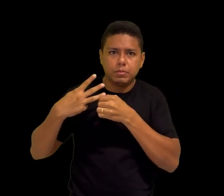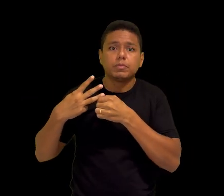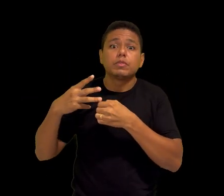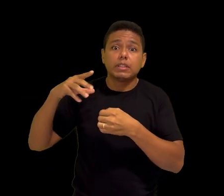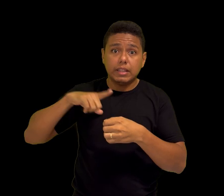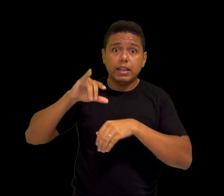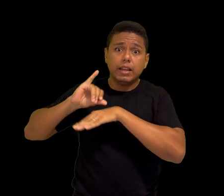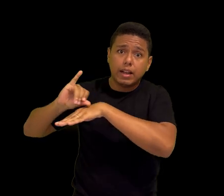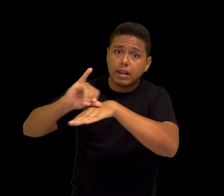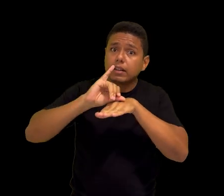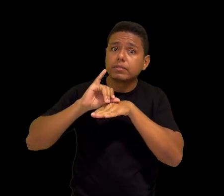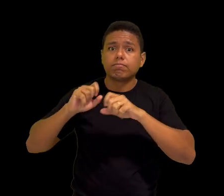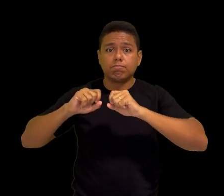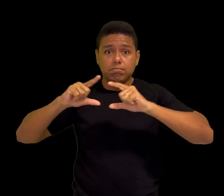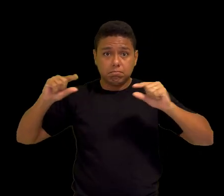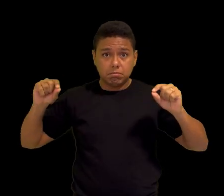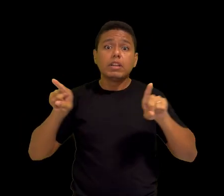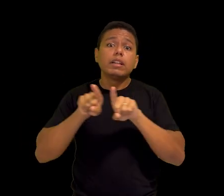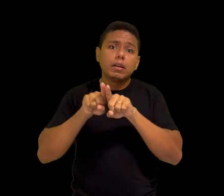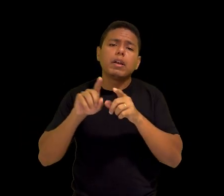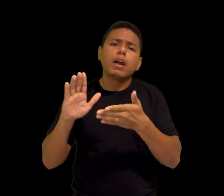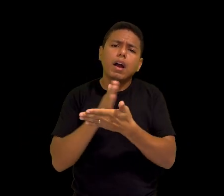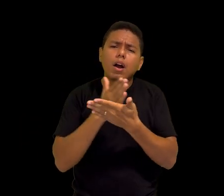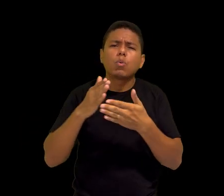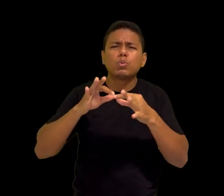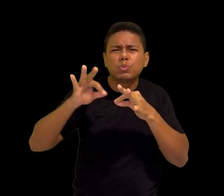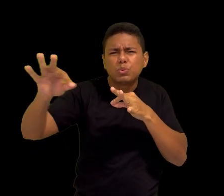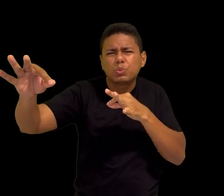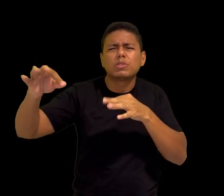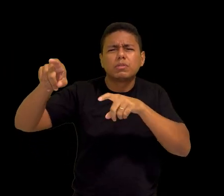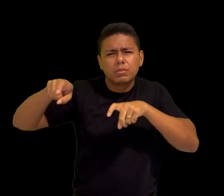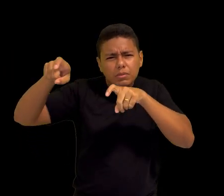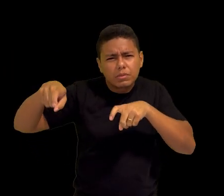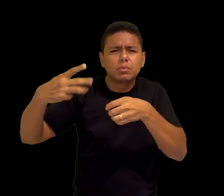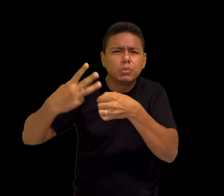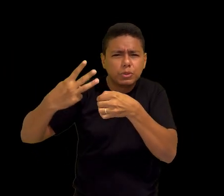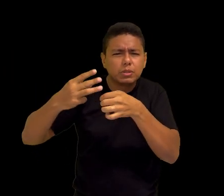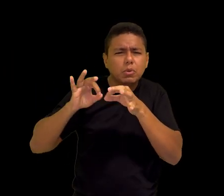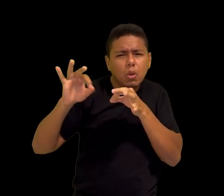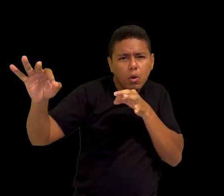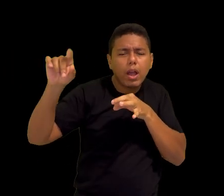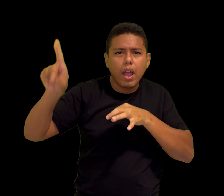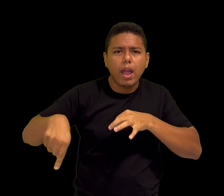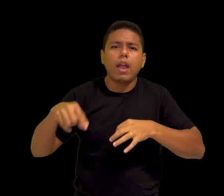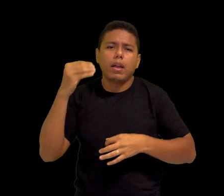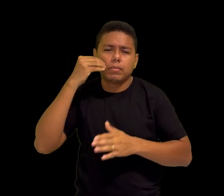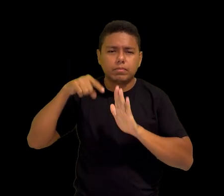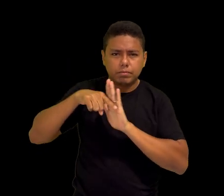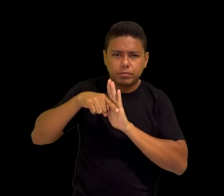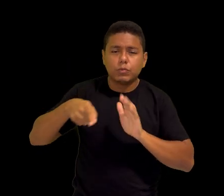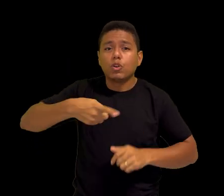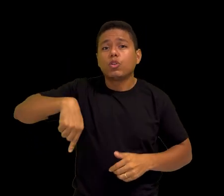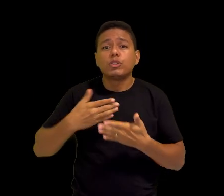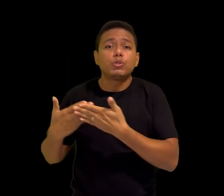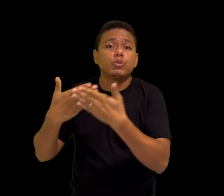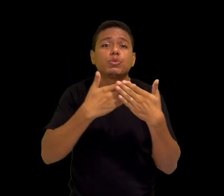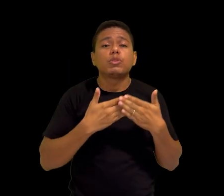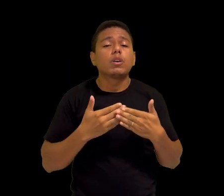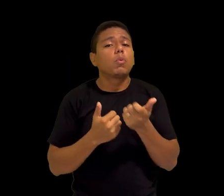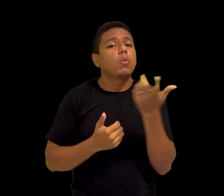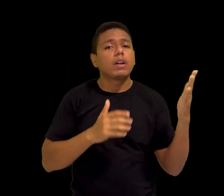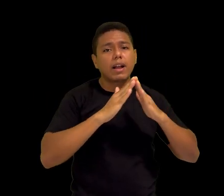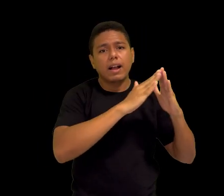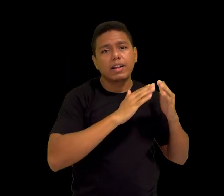as capitais, o Distrito Federal e também municípios do interior. Foi uma amostra aleatória. Estudamos mais de 12.500